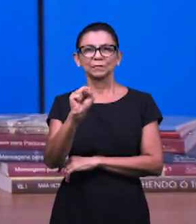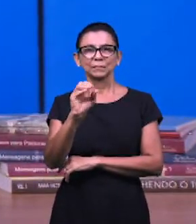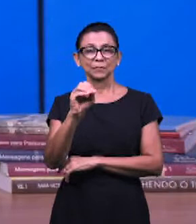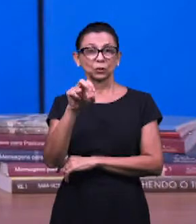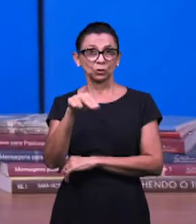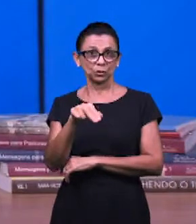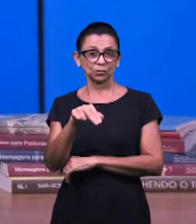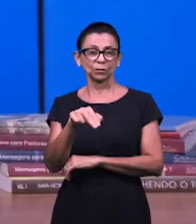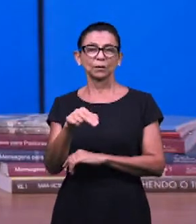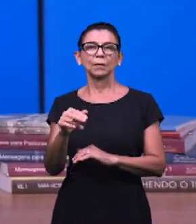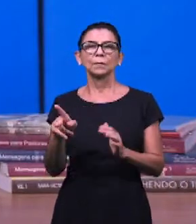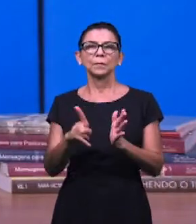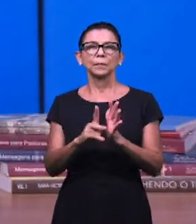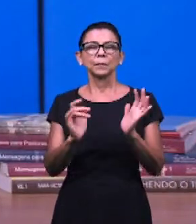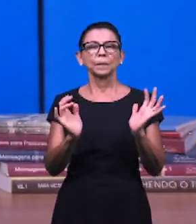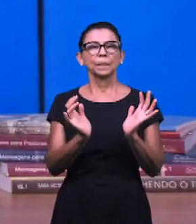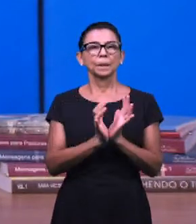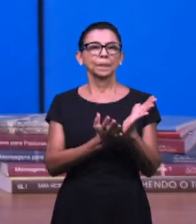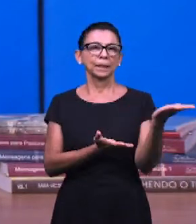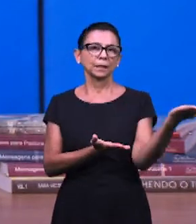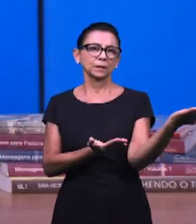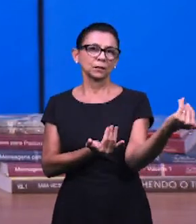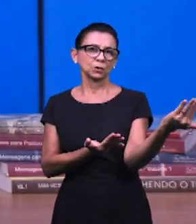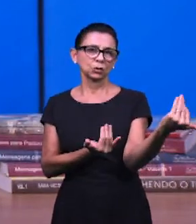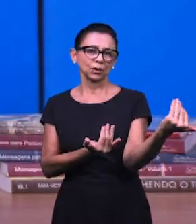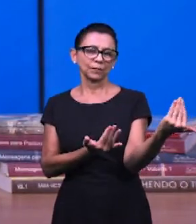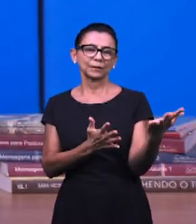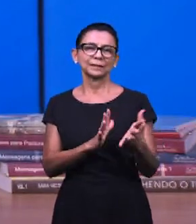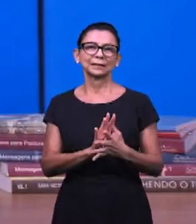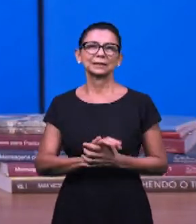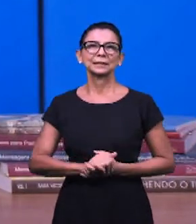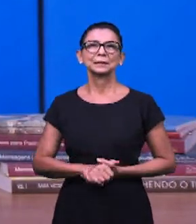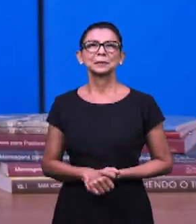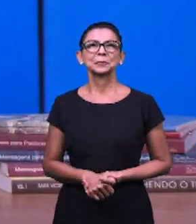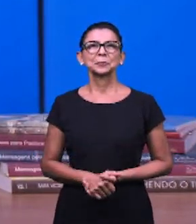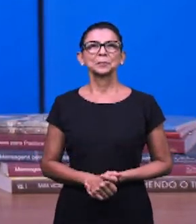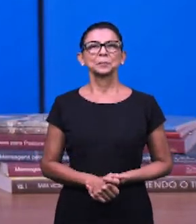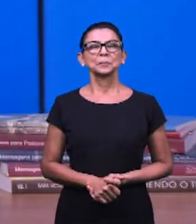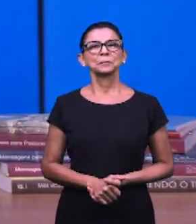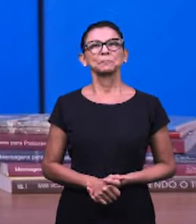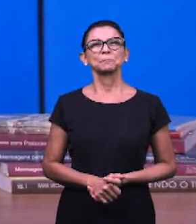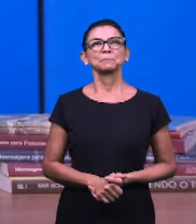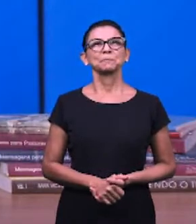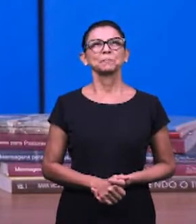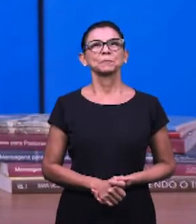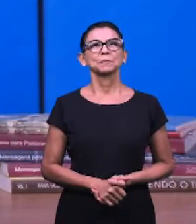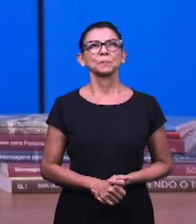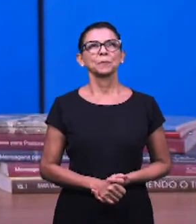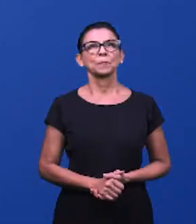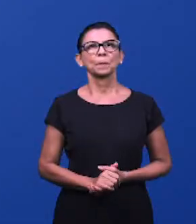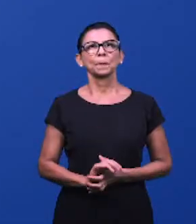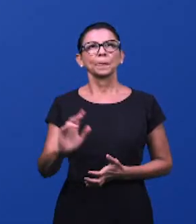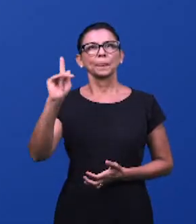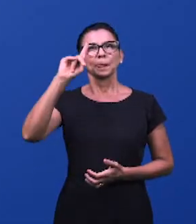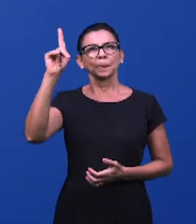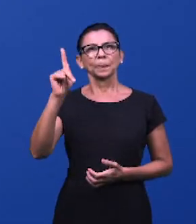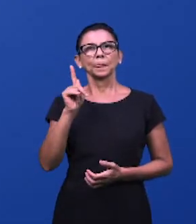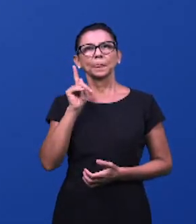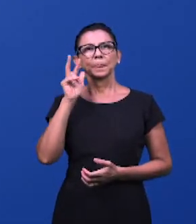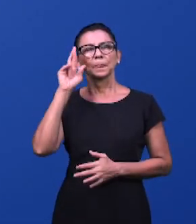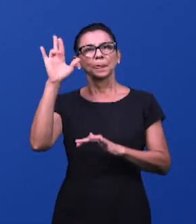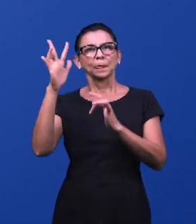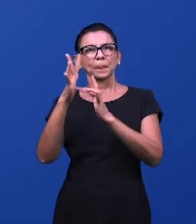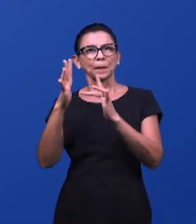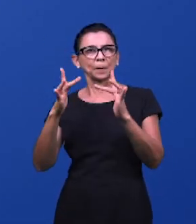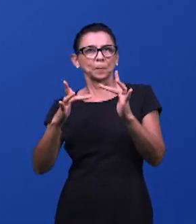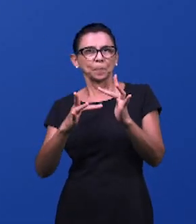do grupo de jovens da nossa igreja em Manhuaçu, no estado de Minas Gerais. A paz do Senhor, Dilson. Paz do Senhor, irmãos.